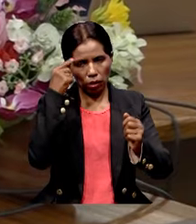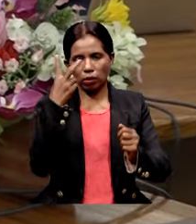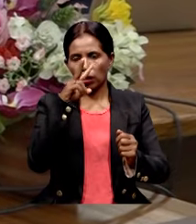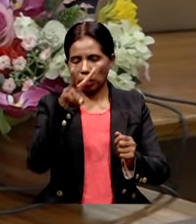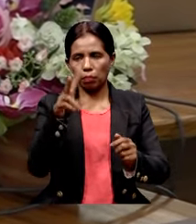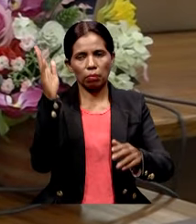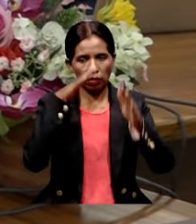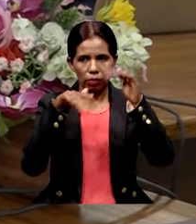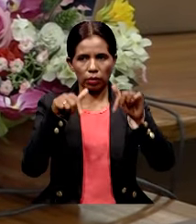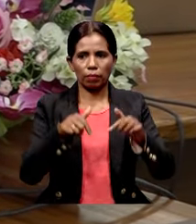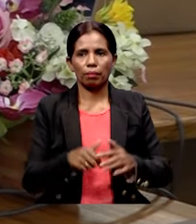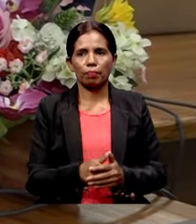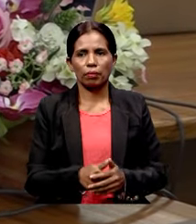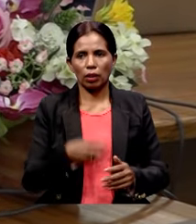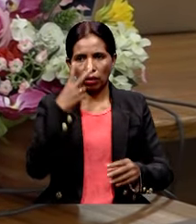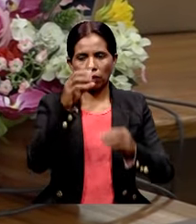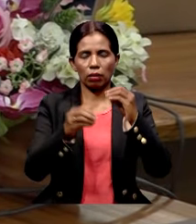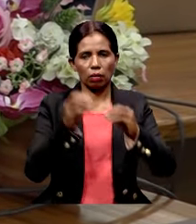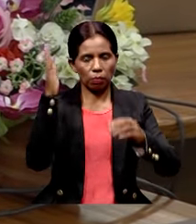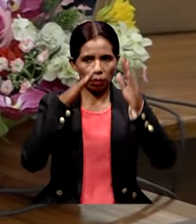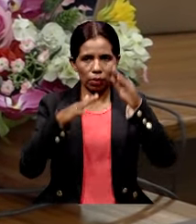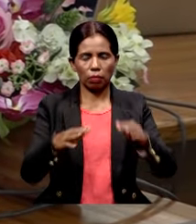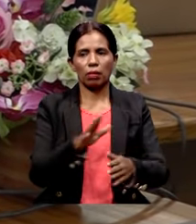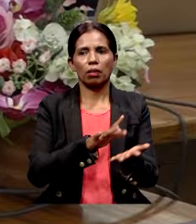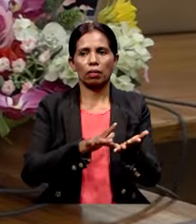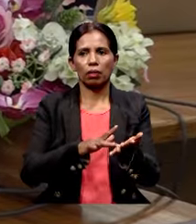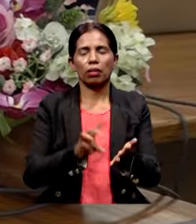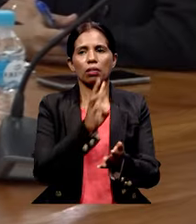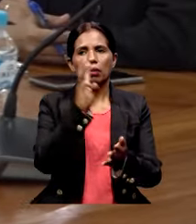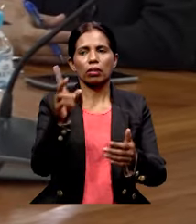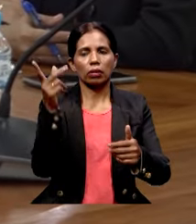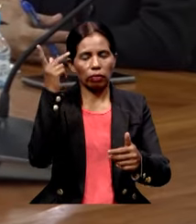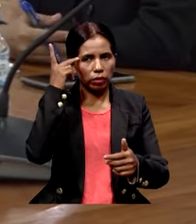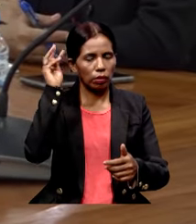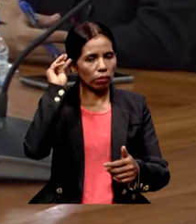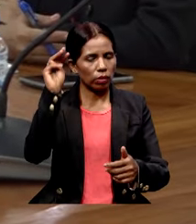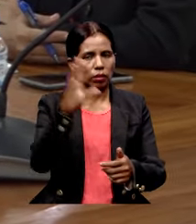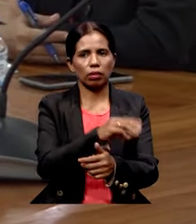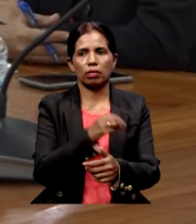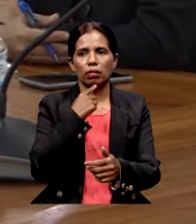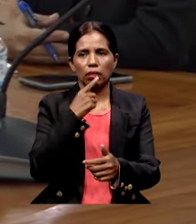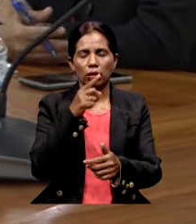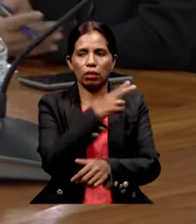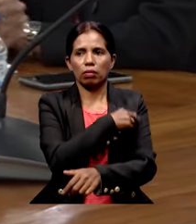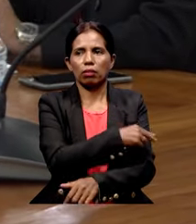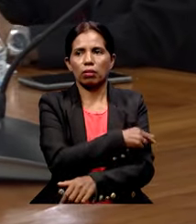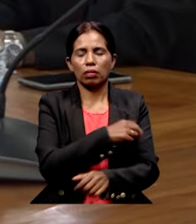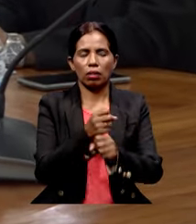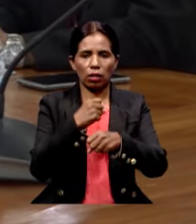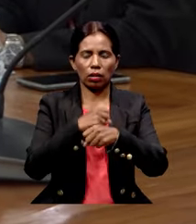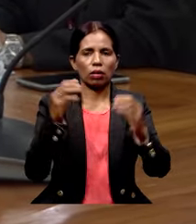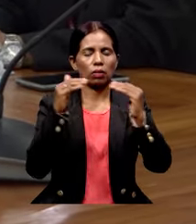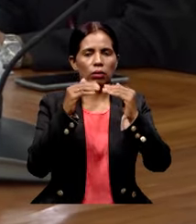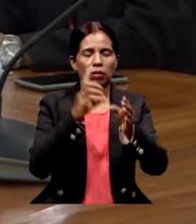serna. Atu soluciona problema menos sem Moruk ne e a quarta ne vice-ministro ba operacionalização hospital ala o encontro o